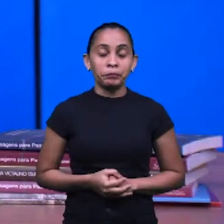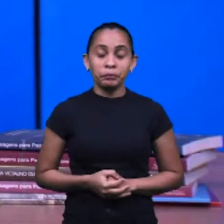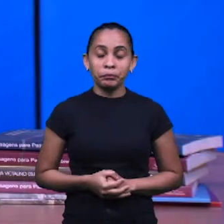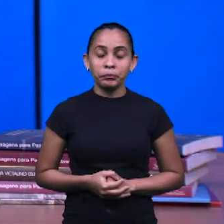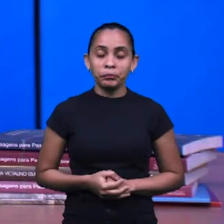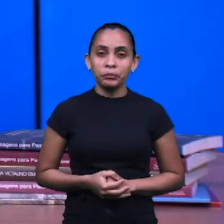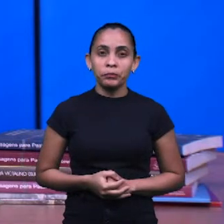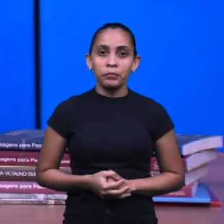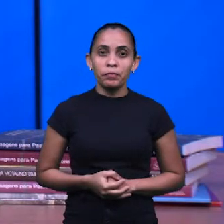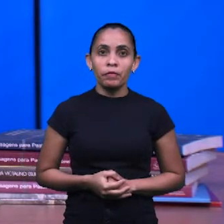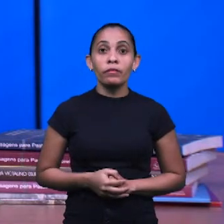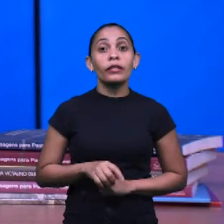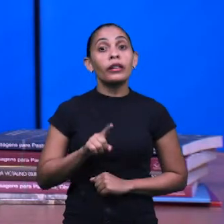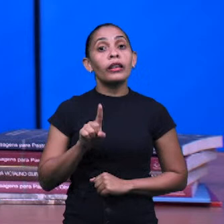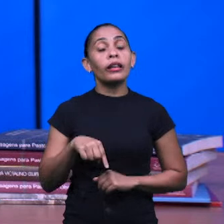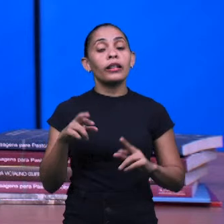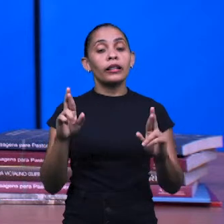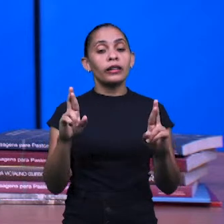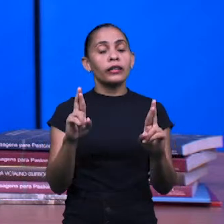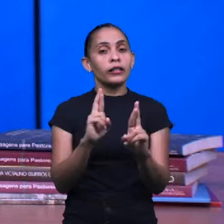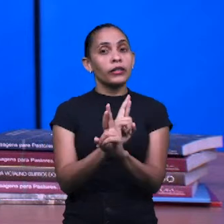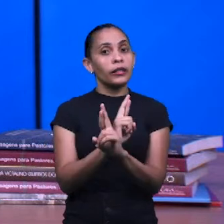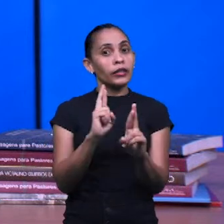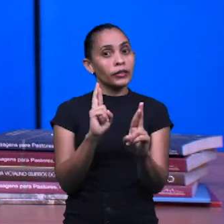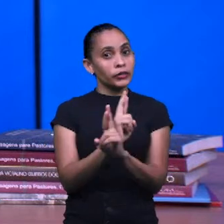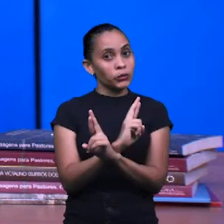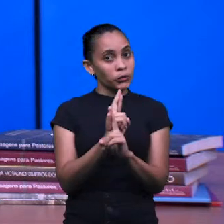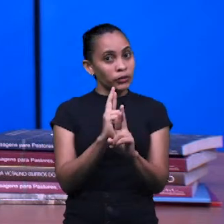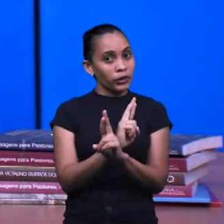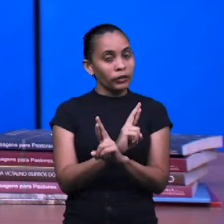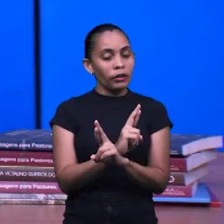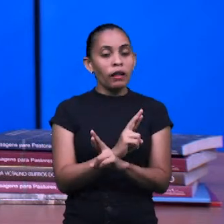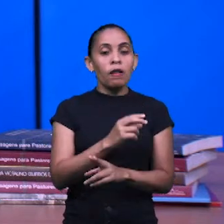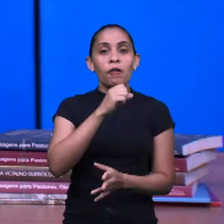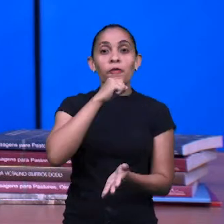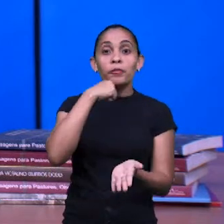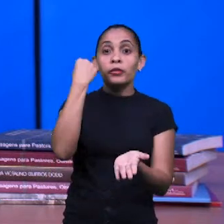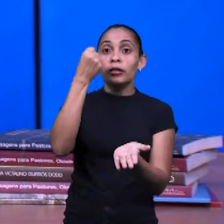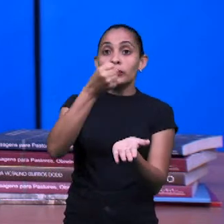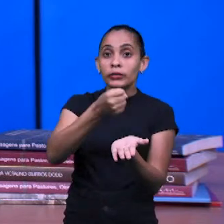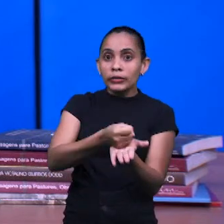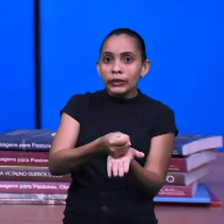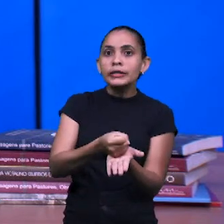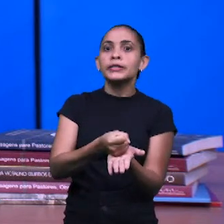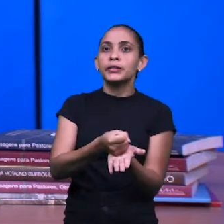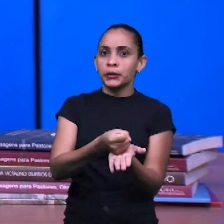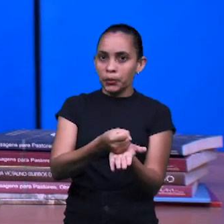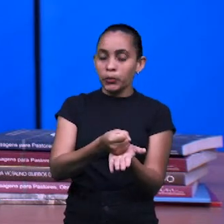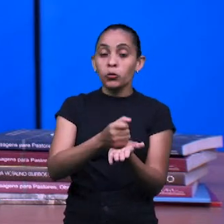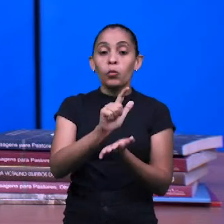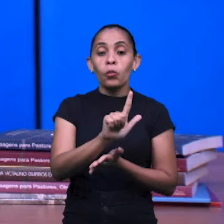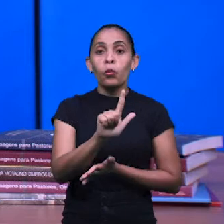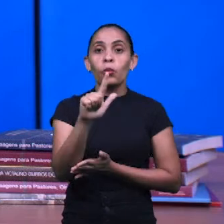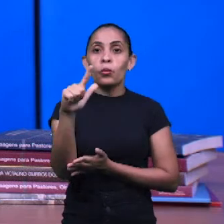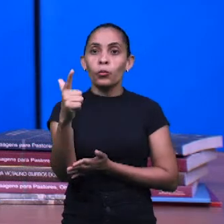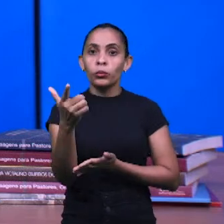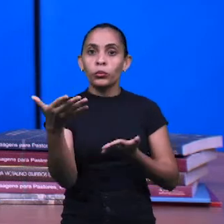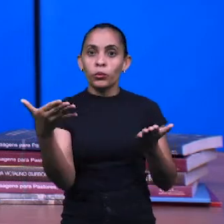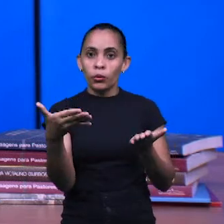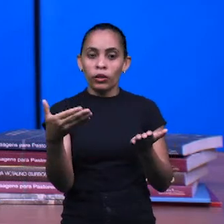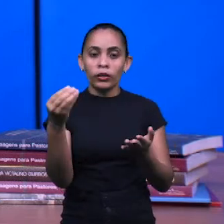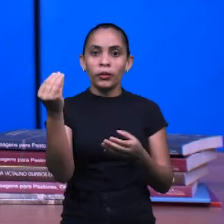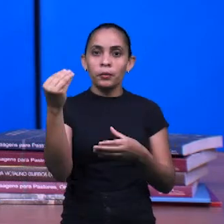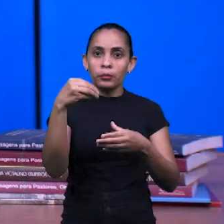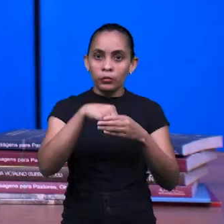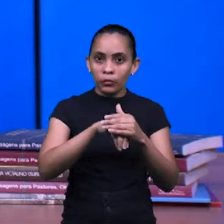terceira pergunta, ela está relacionada ainda ao Velho Testamento, a outra narrativa do Velho Testamento. A